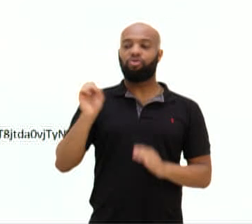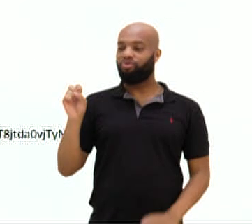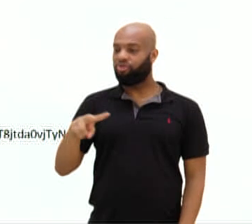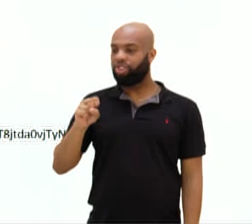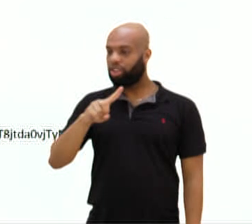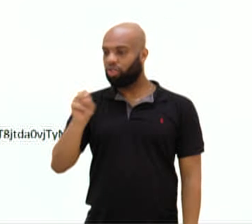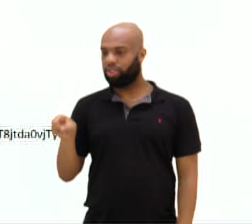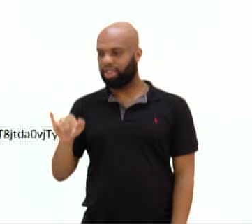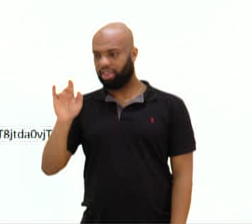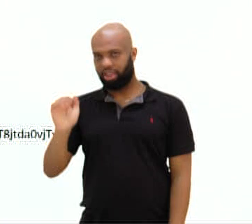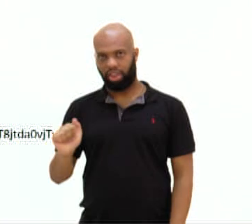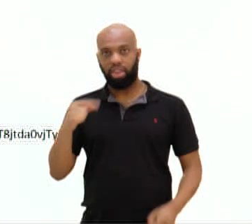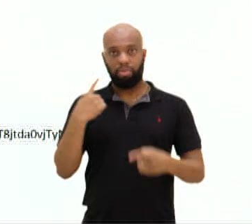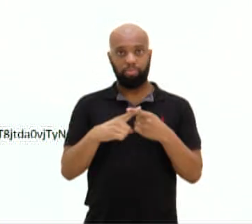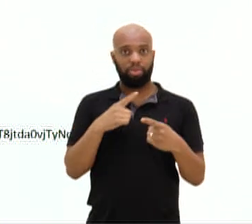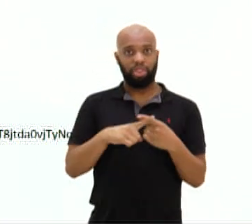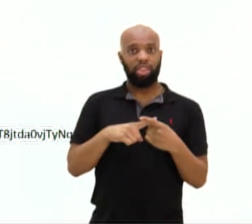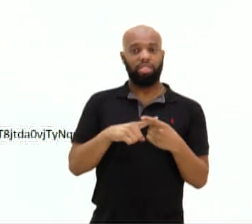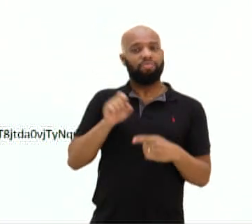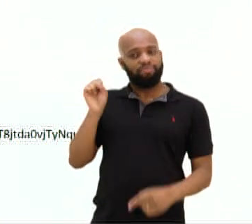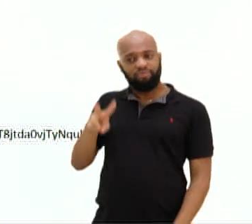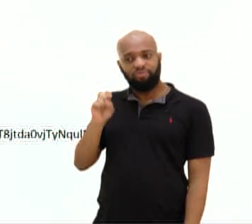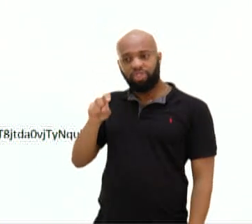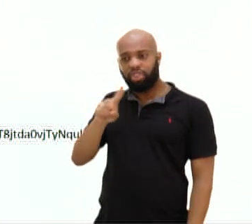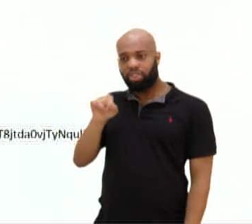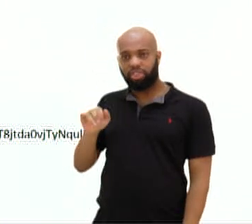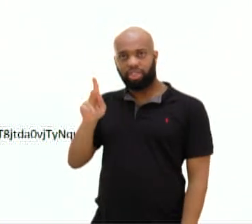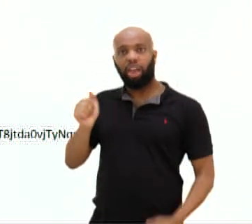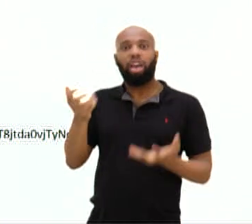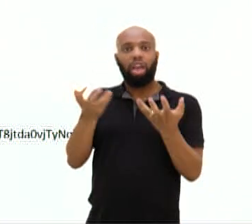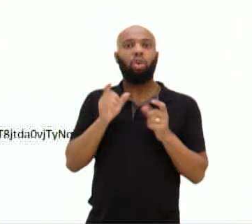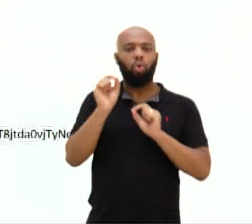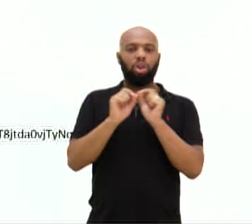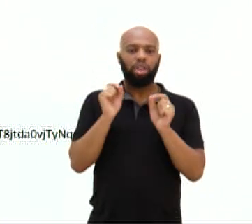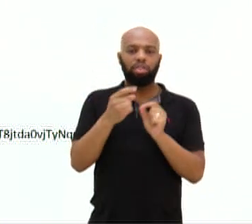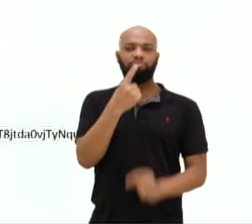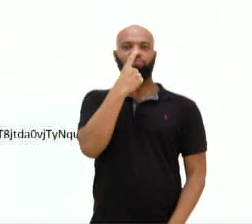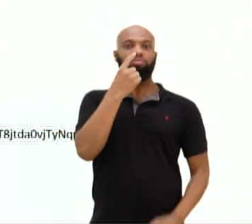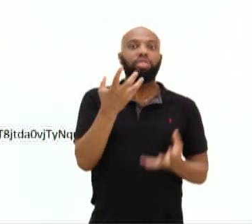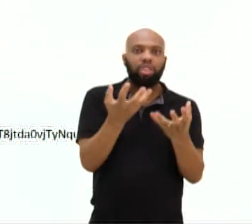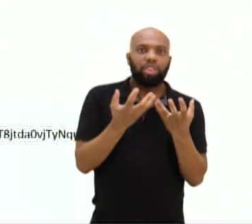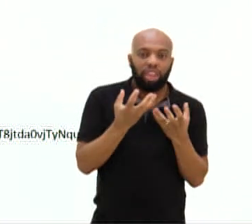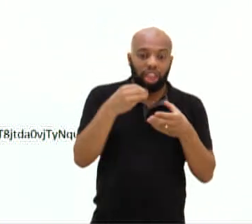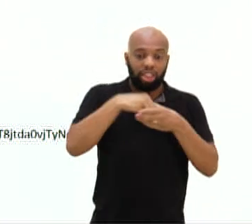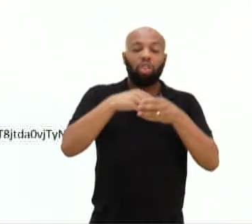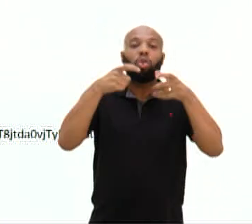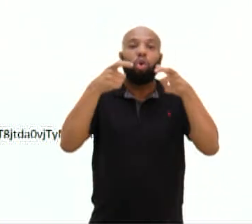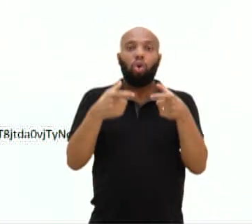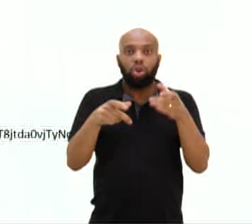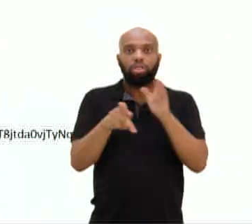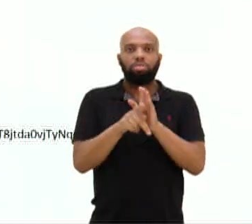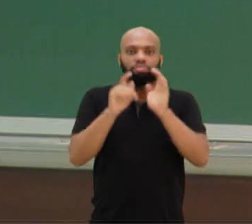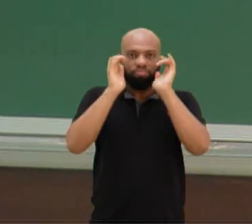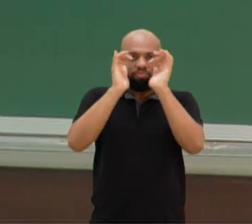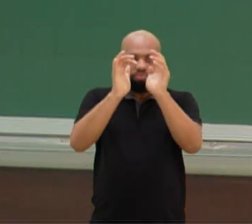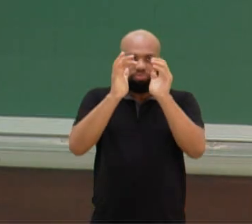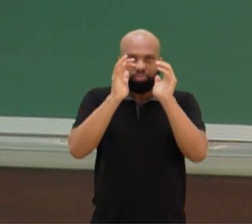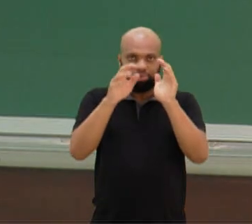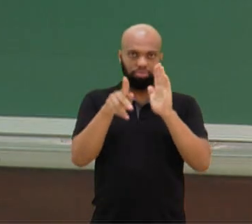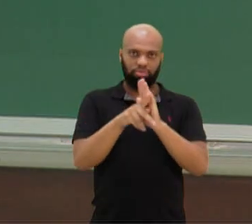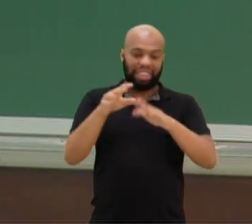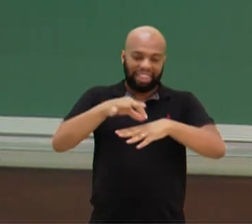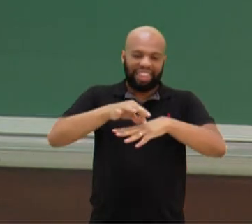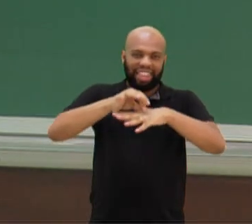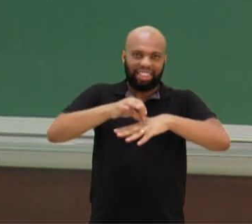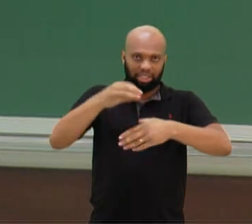vírus da Zika, ele tem uma afinidade por tecidos do sistema nervoso. Então, ele gosta de se replicar, de se multiplicar ali em tecidos